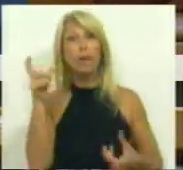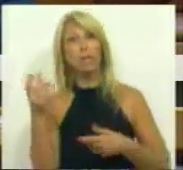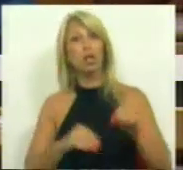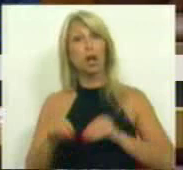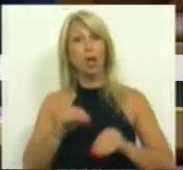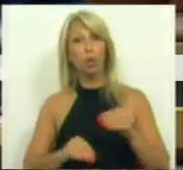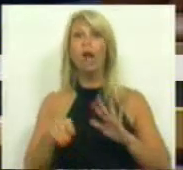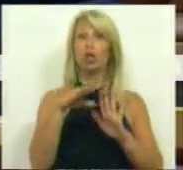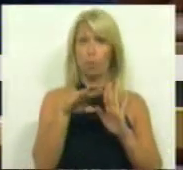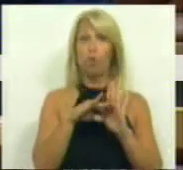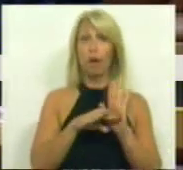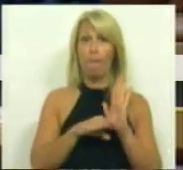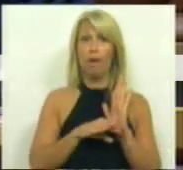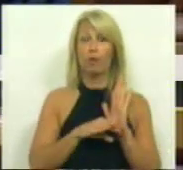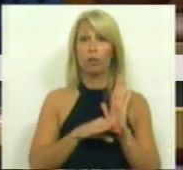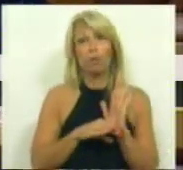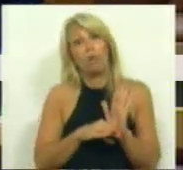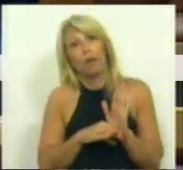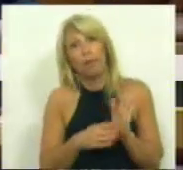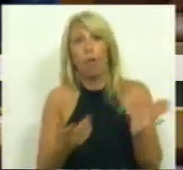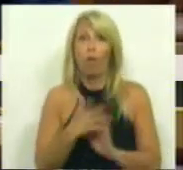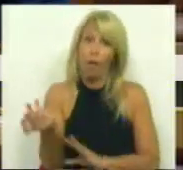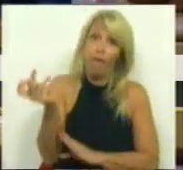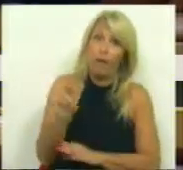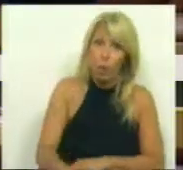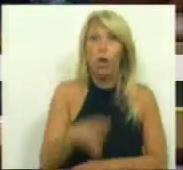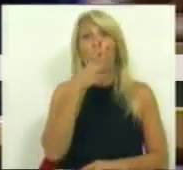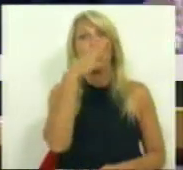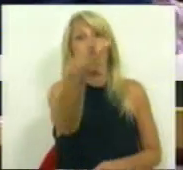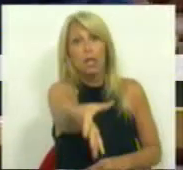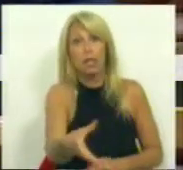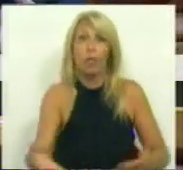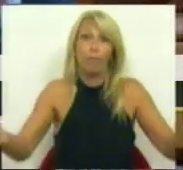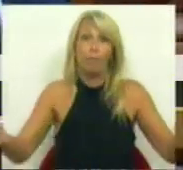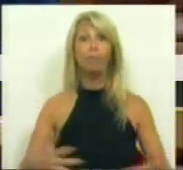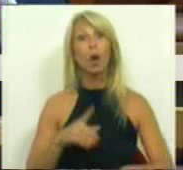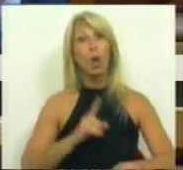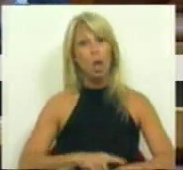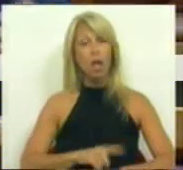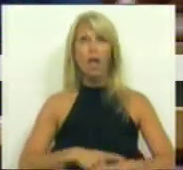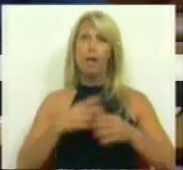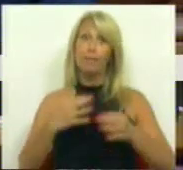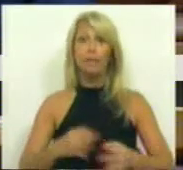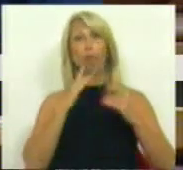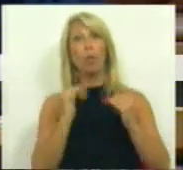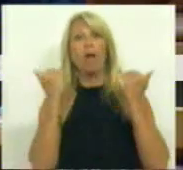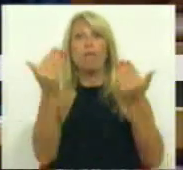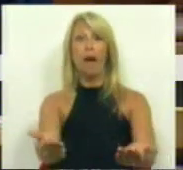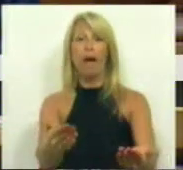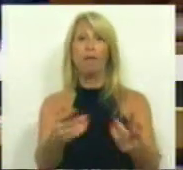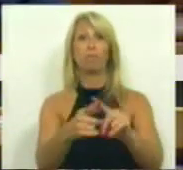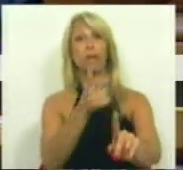eleitorais e os programas, tinham chegado aqui e vinham dizer, está na altura de dar a palavra ao povo português,